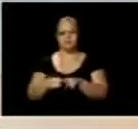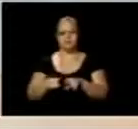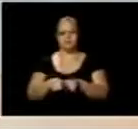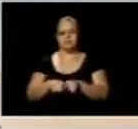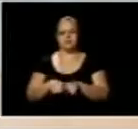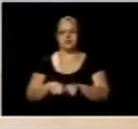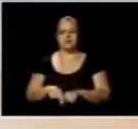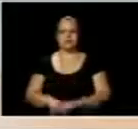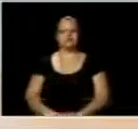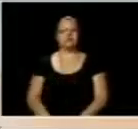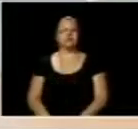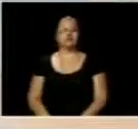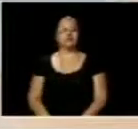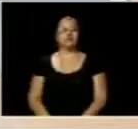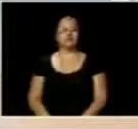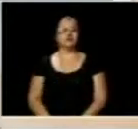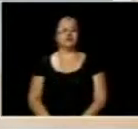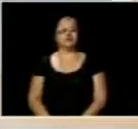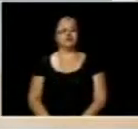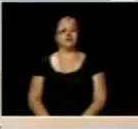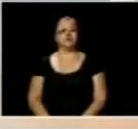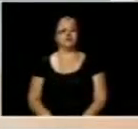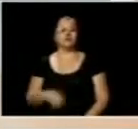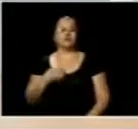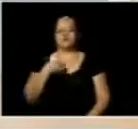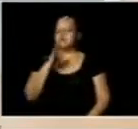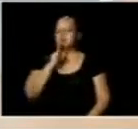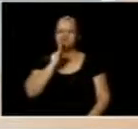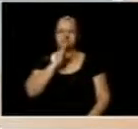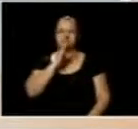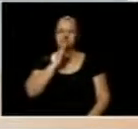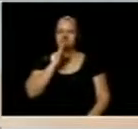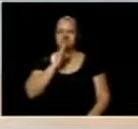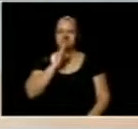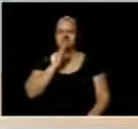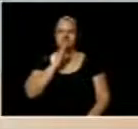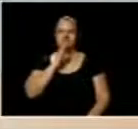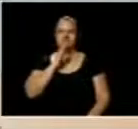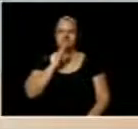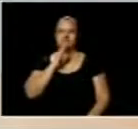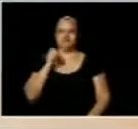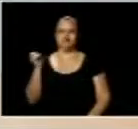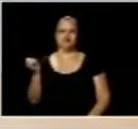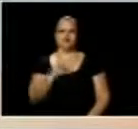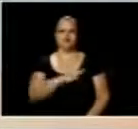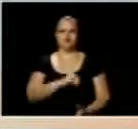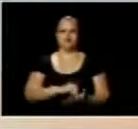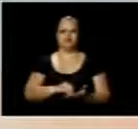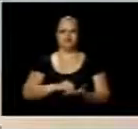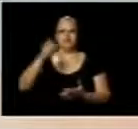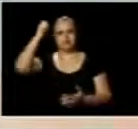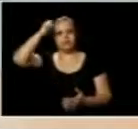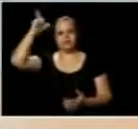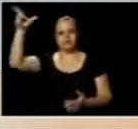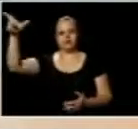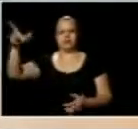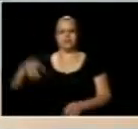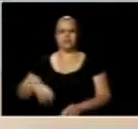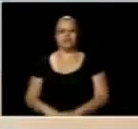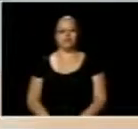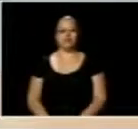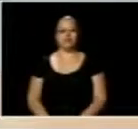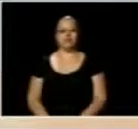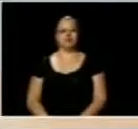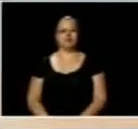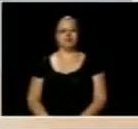secretária de cultura, que eu não a conheço, mas se eu fosse ela, nem assumiria esse cargo. Nem assumiria